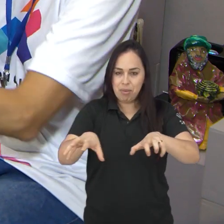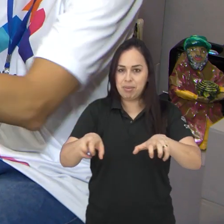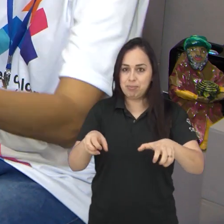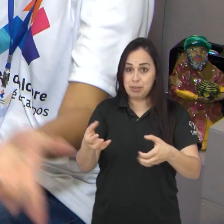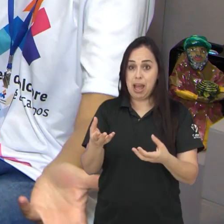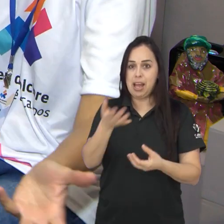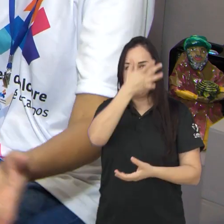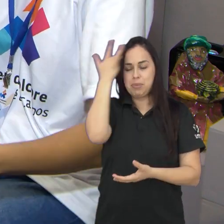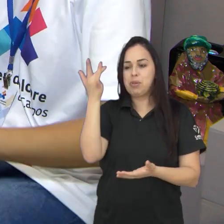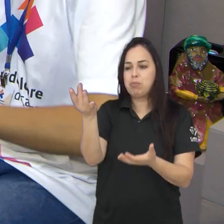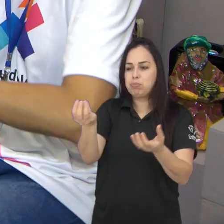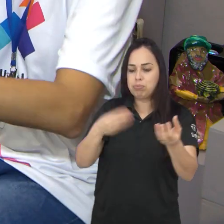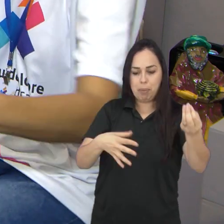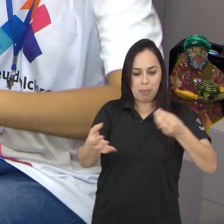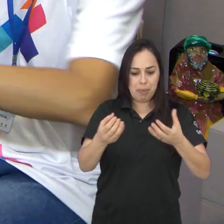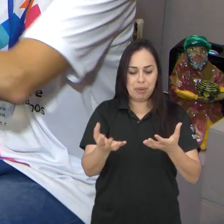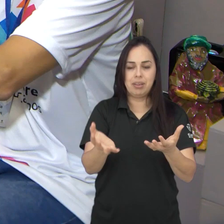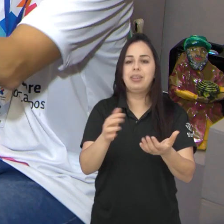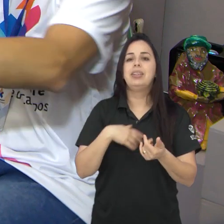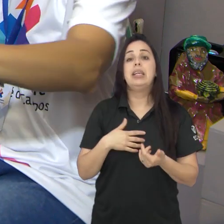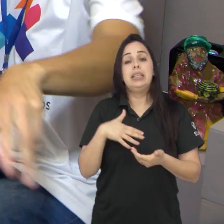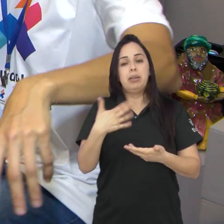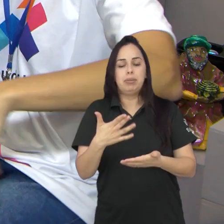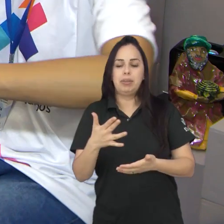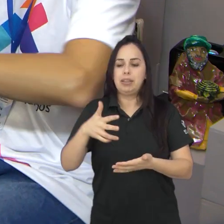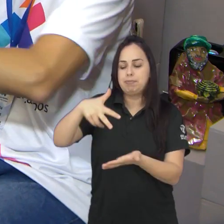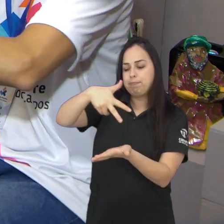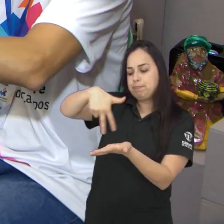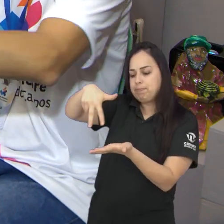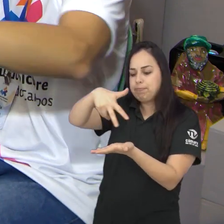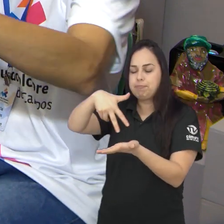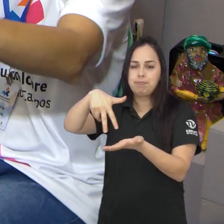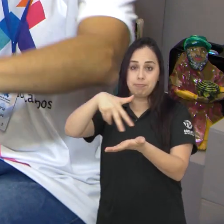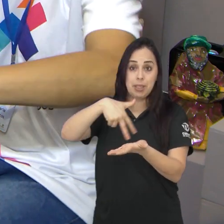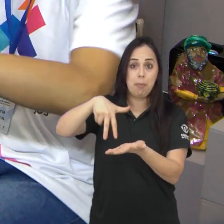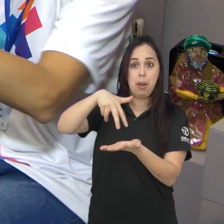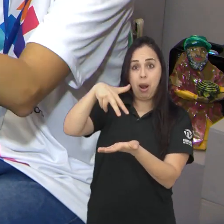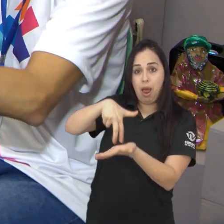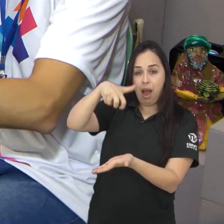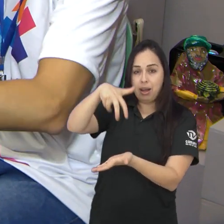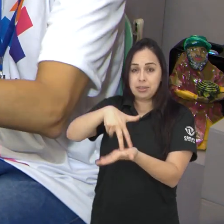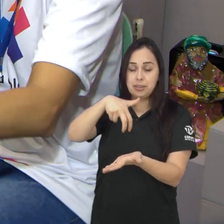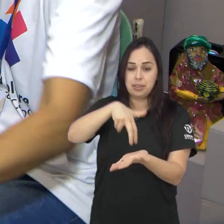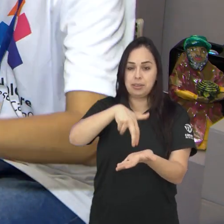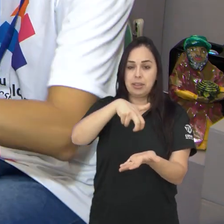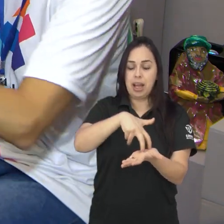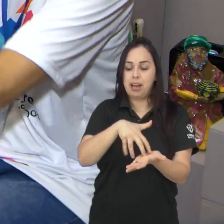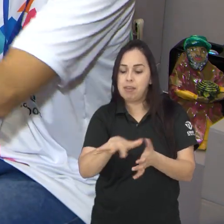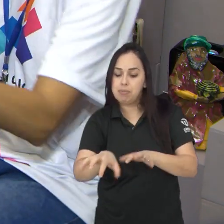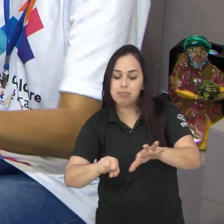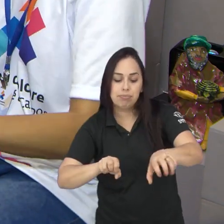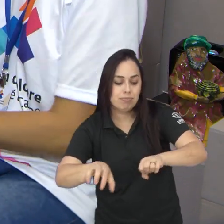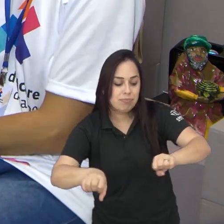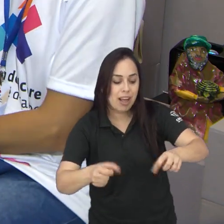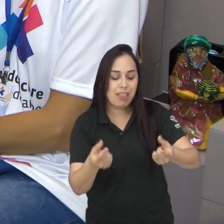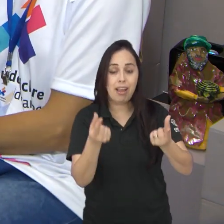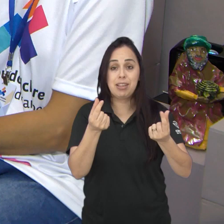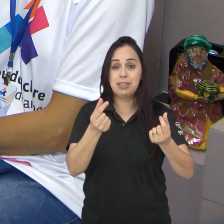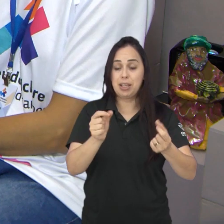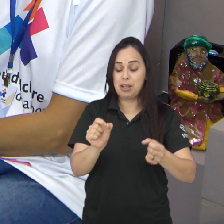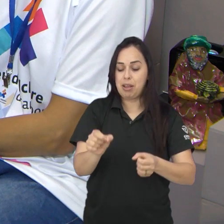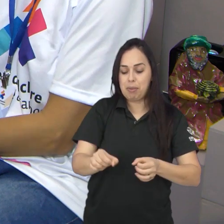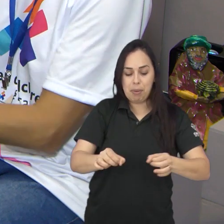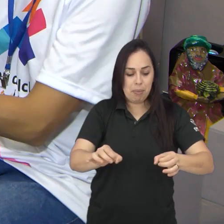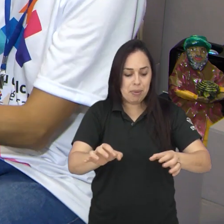moedas que as pessoas jogam. Então, quando ele vai brincando e ele vai, né, pulando, rolando no chão, ele vai pegando também